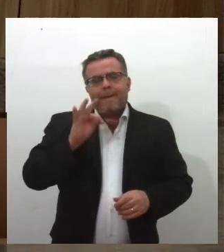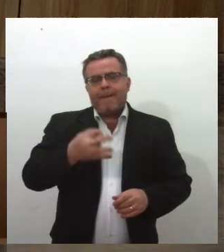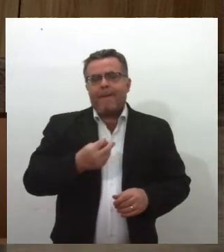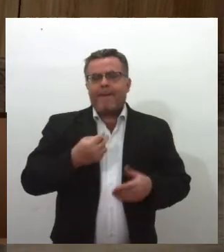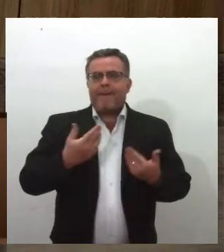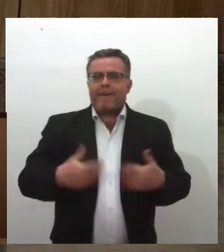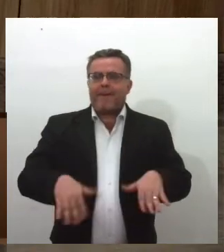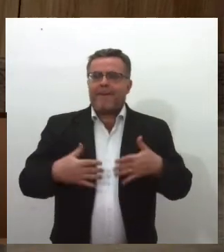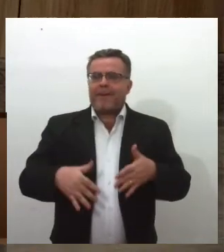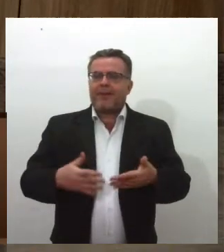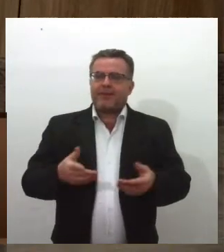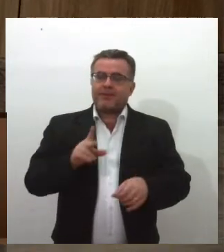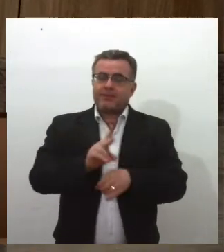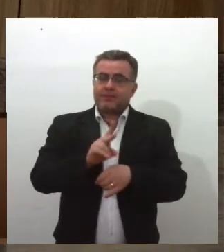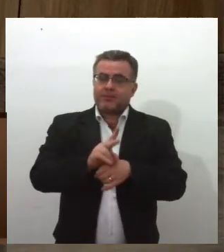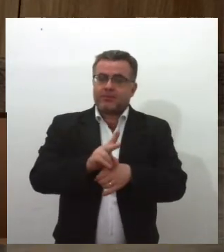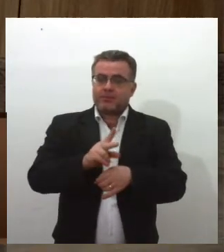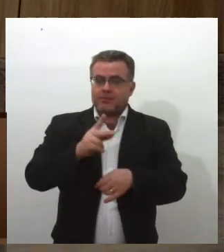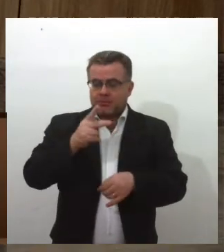próprio corpo, com a própria saúde?